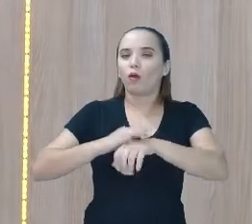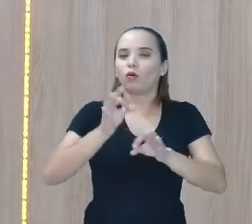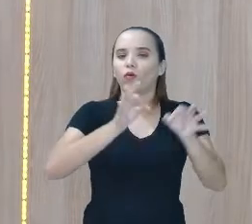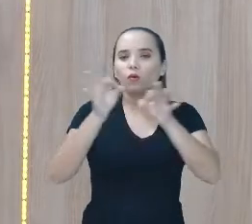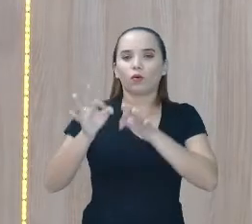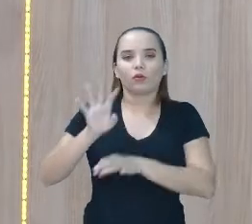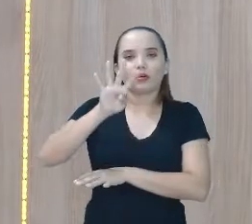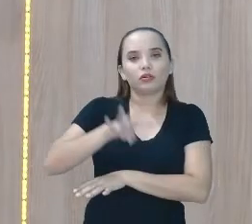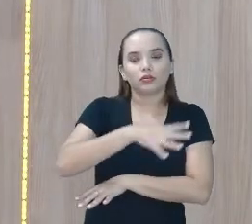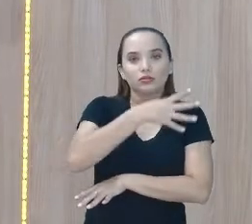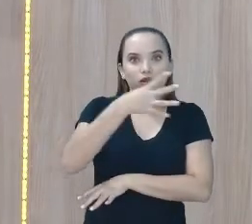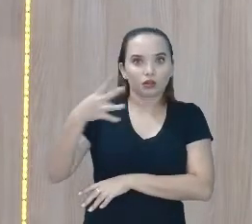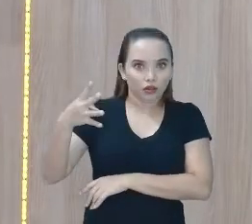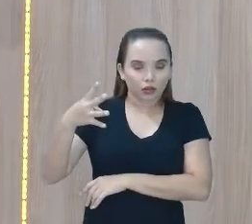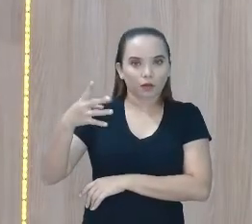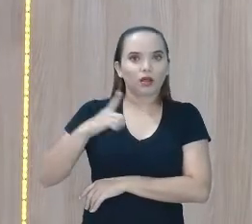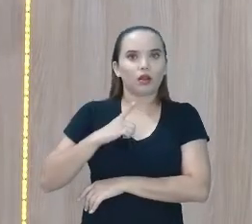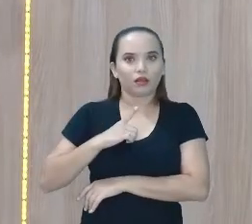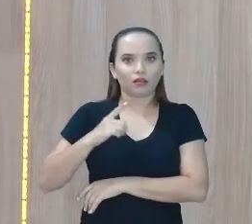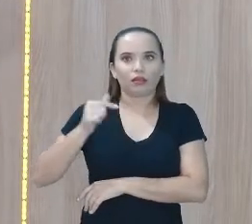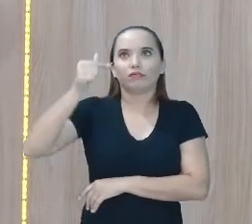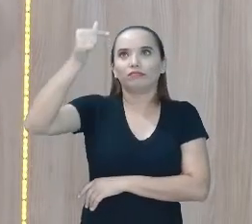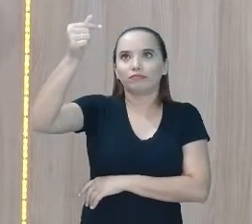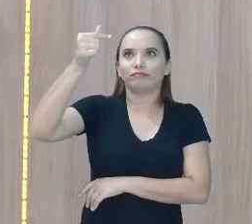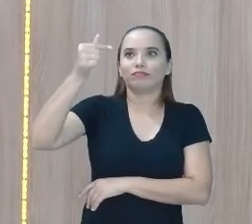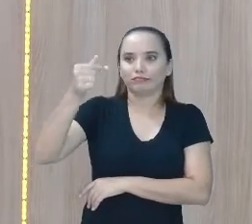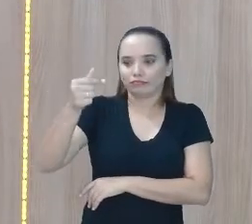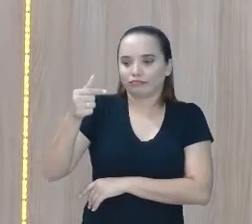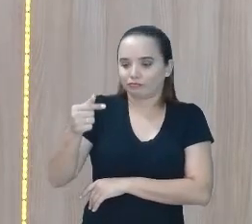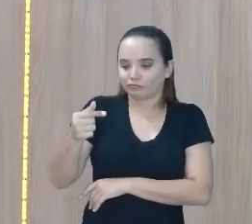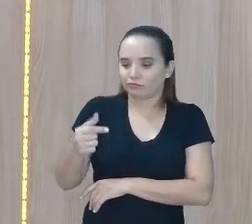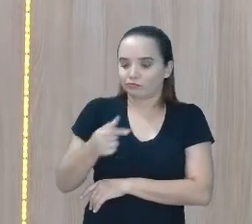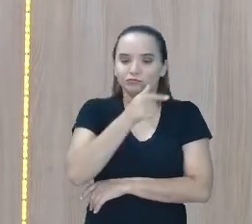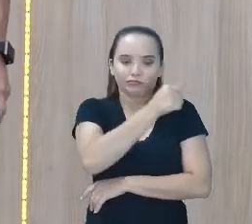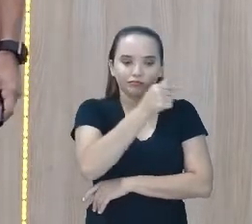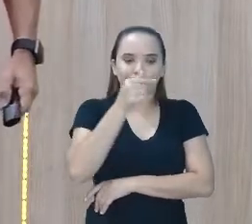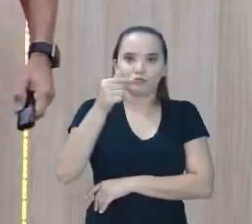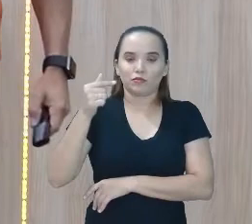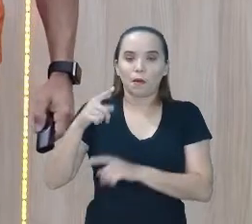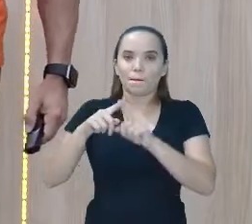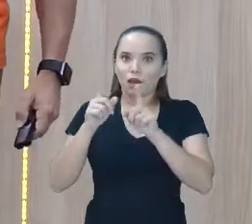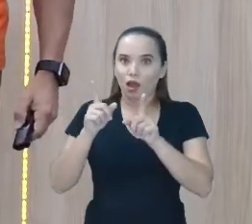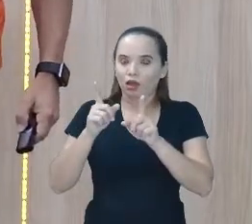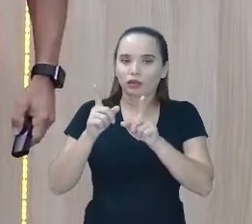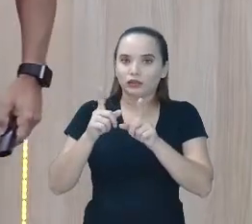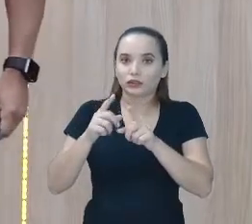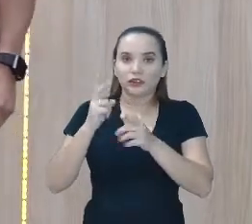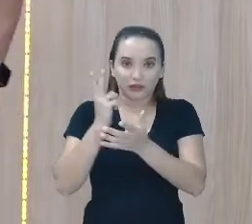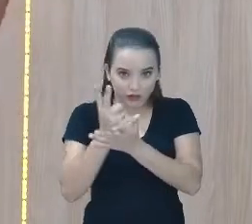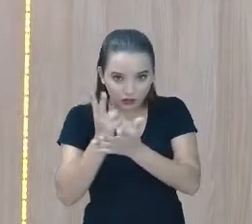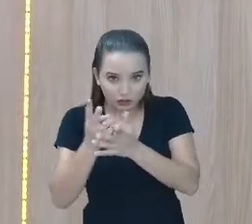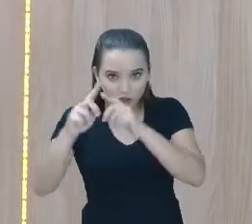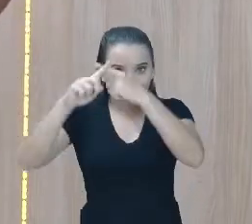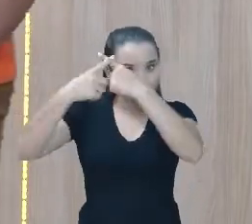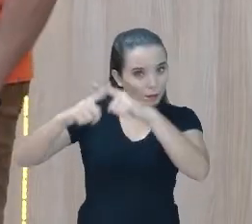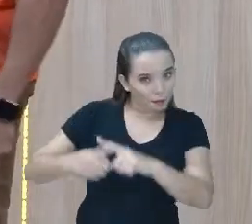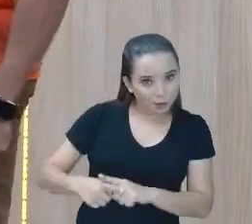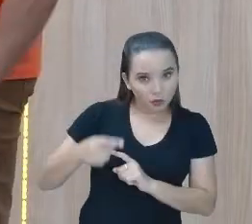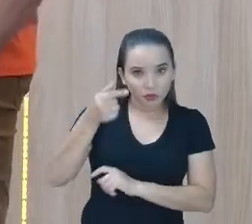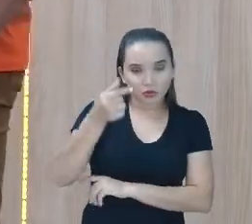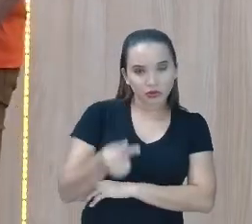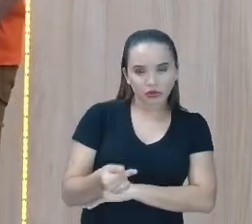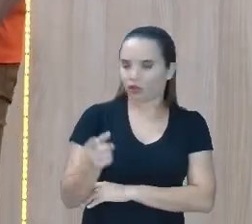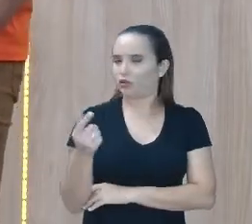vão estar aí na forma de 7 em 7. Mas não necessariamente eles serão múltiplos de 7,